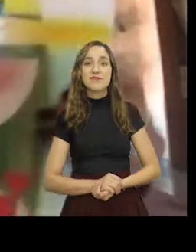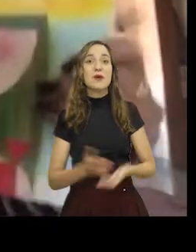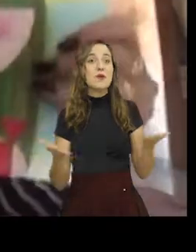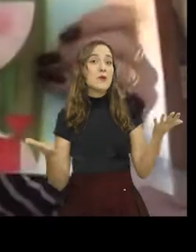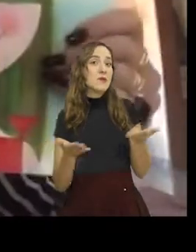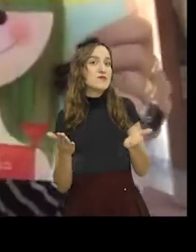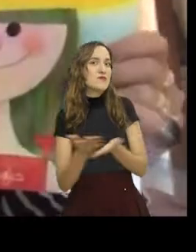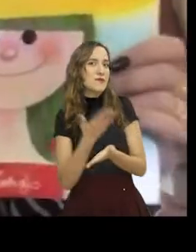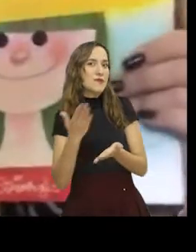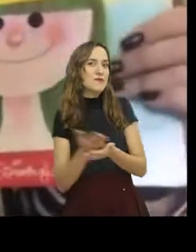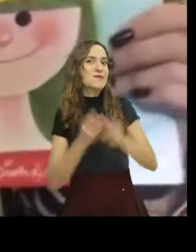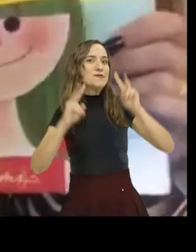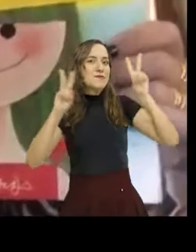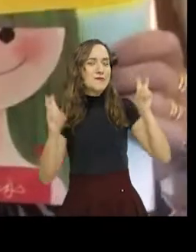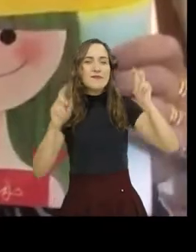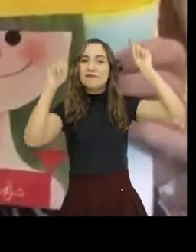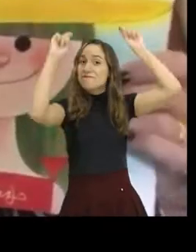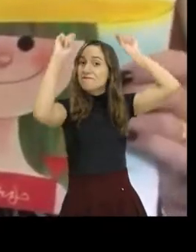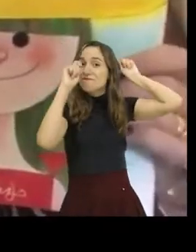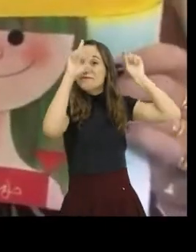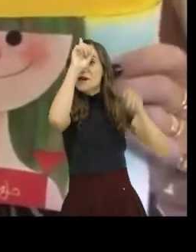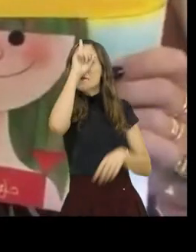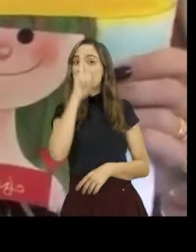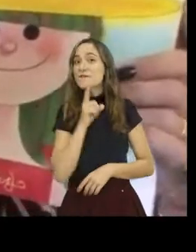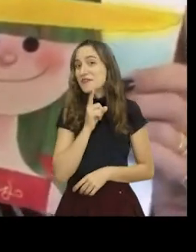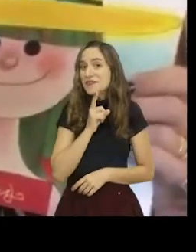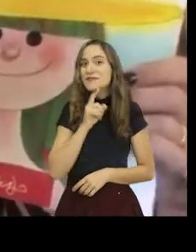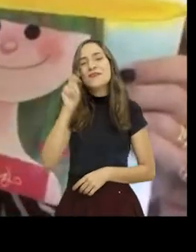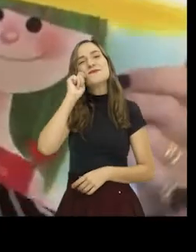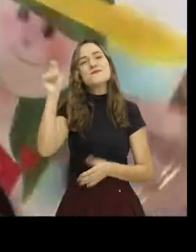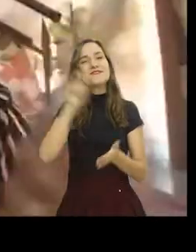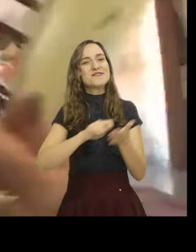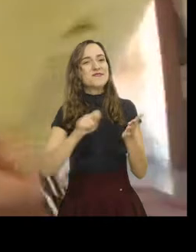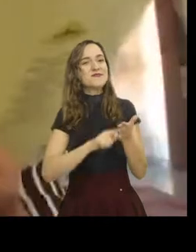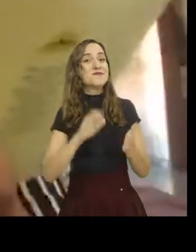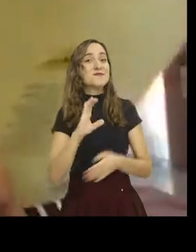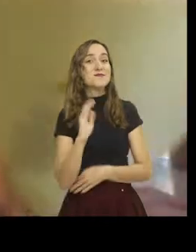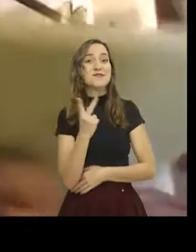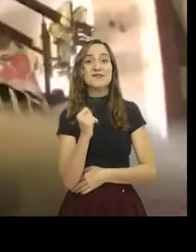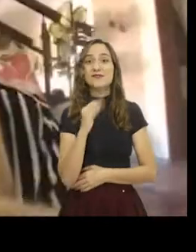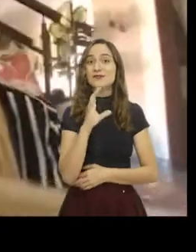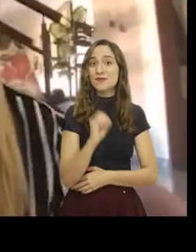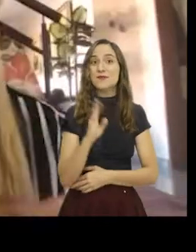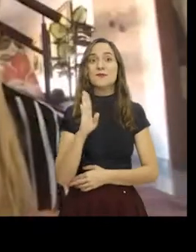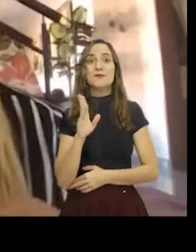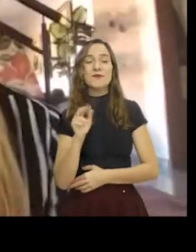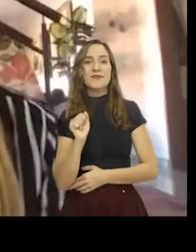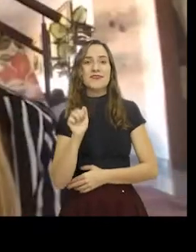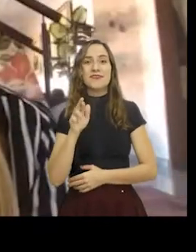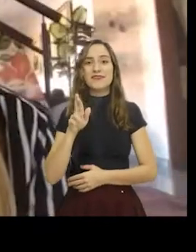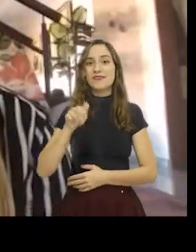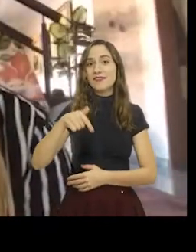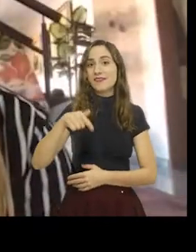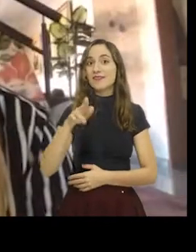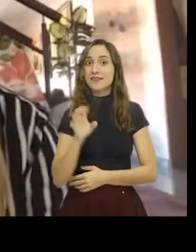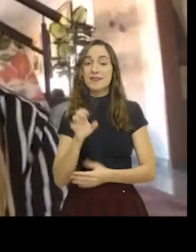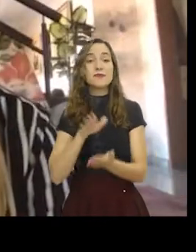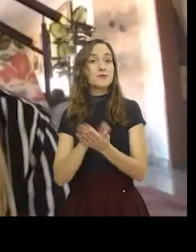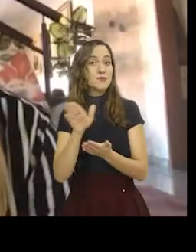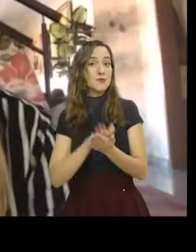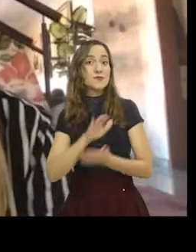O livro de hoje, Chapeuzinho Amarelo, Chico Buarque de Holanda, José Olímpio,